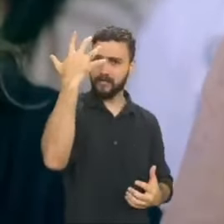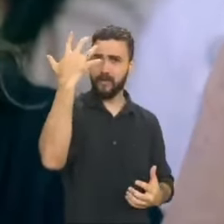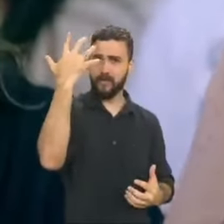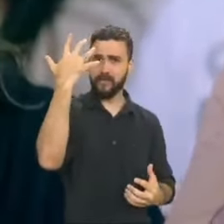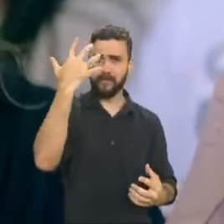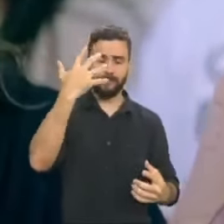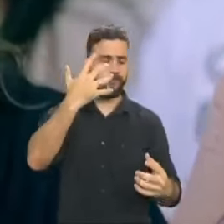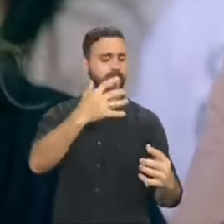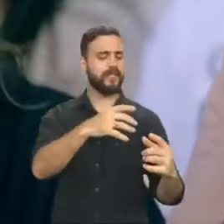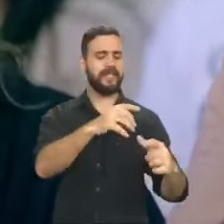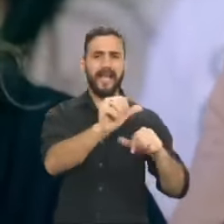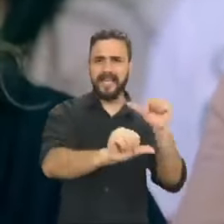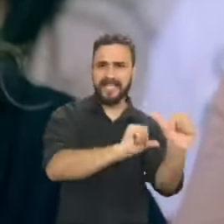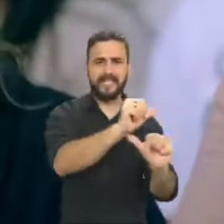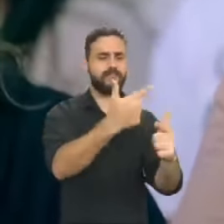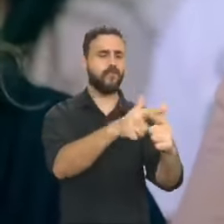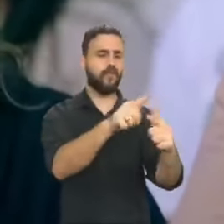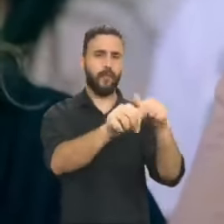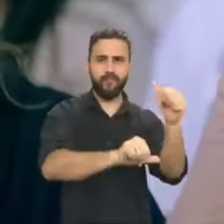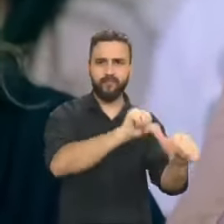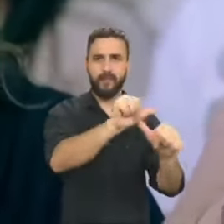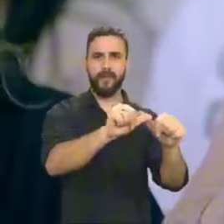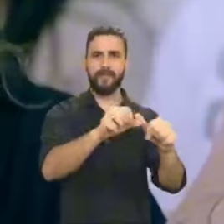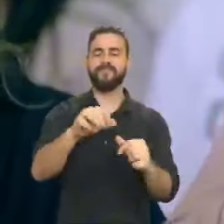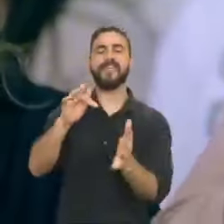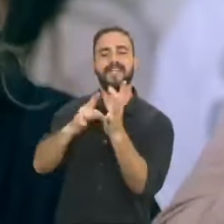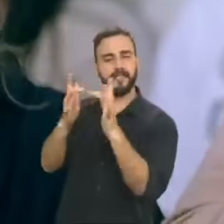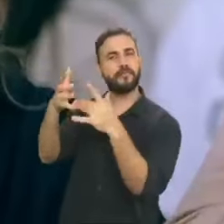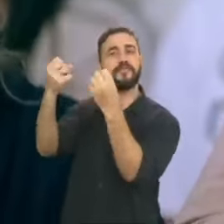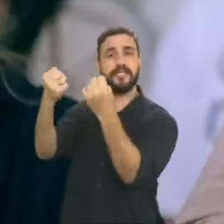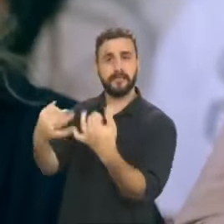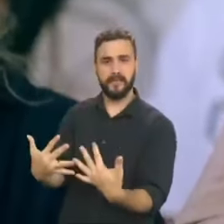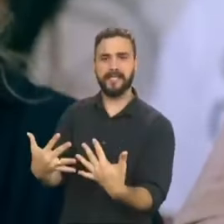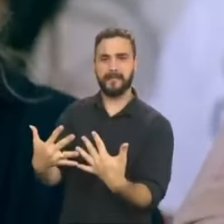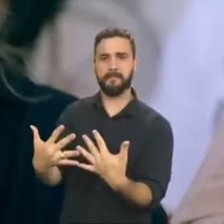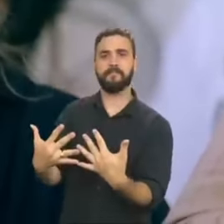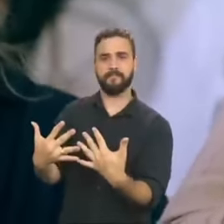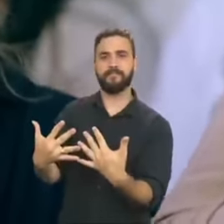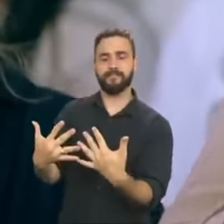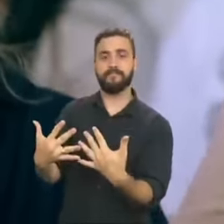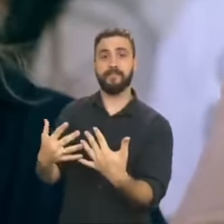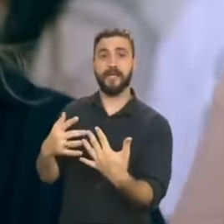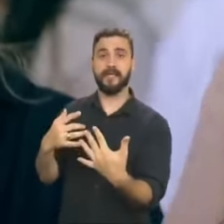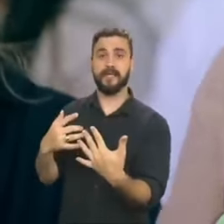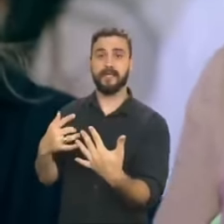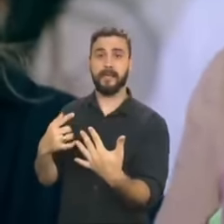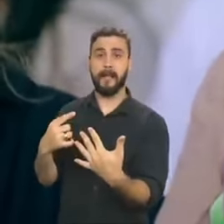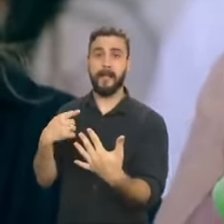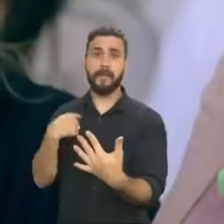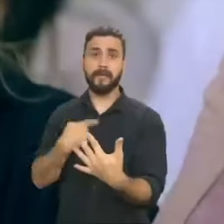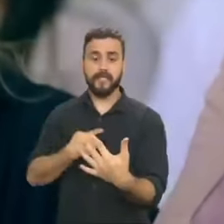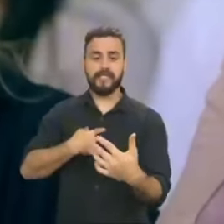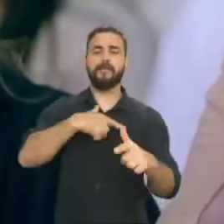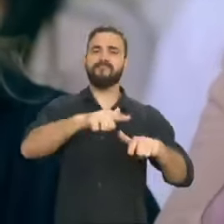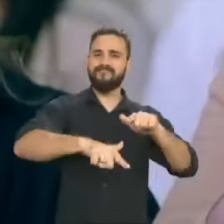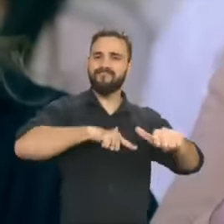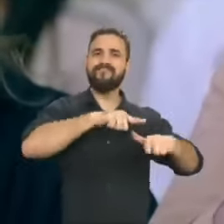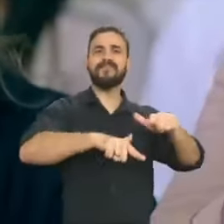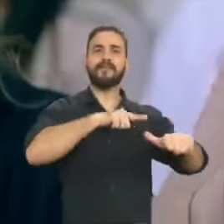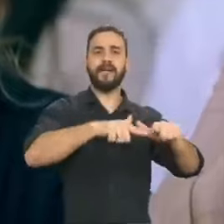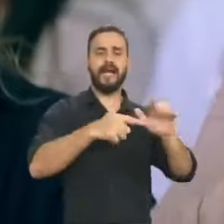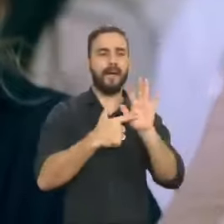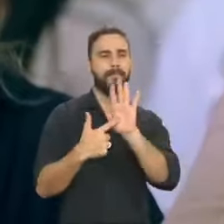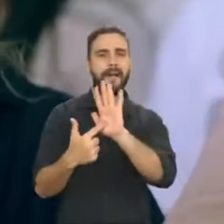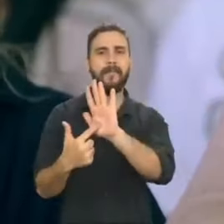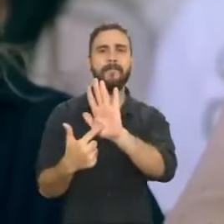que vejam suas boas obras e glorifiquem o Pai que está no céu. Essas obras não são para que nós sejamos